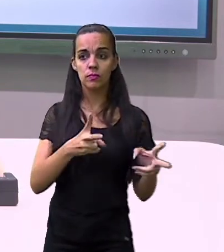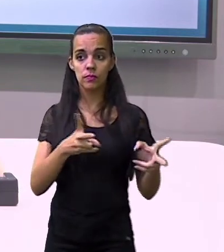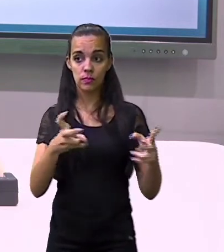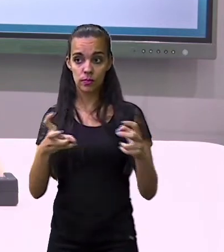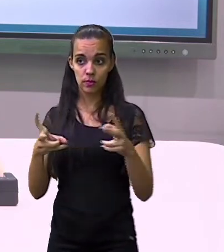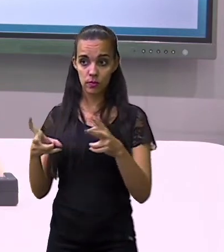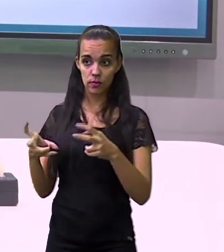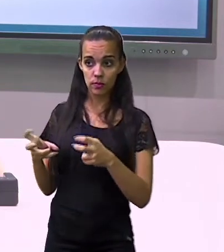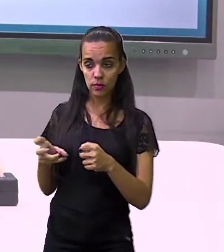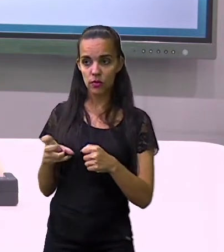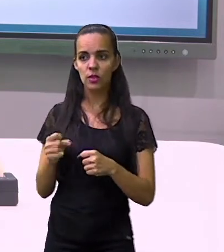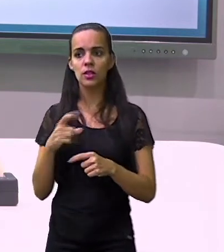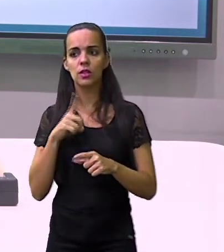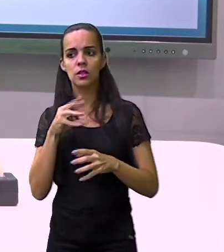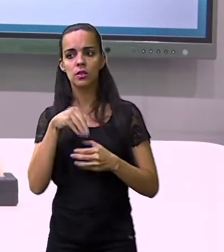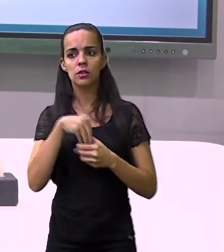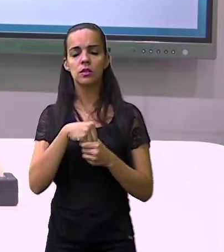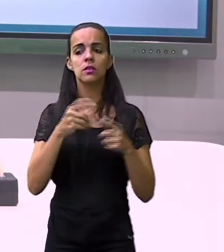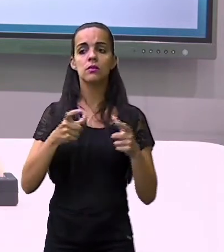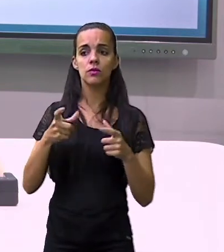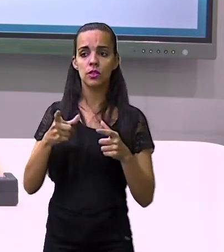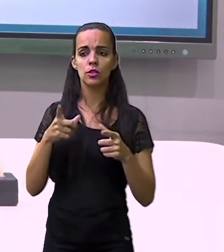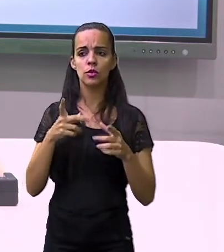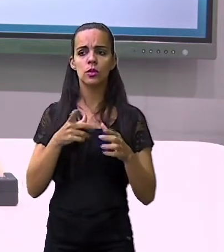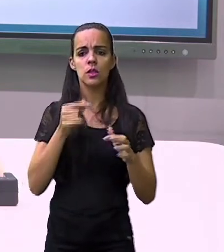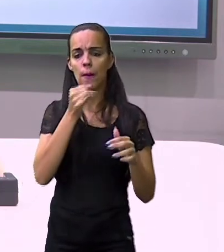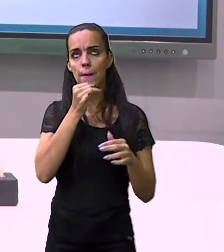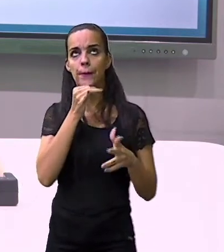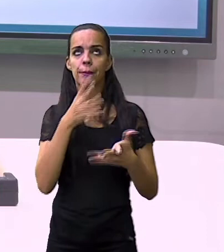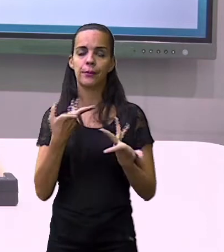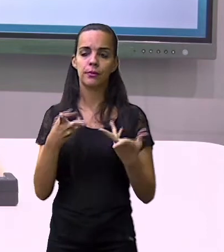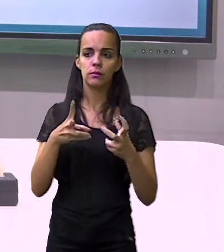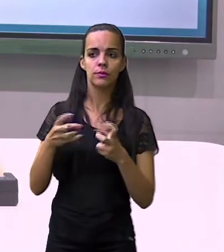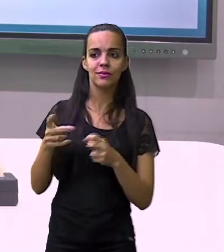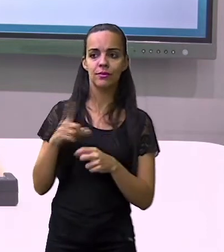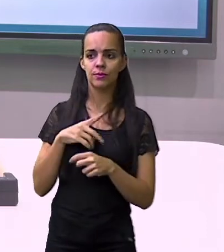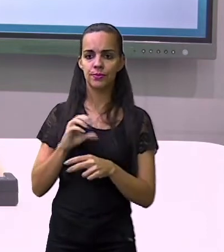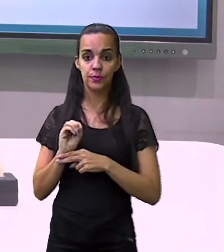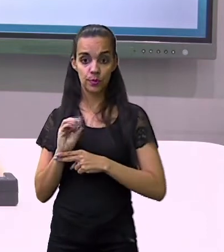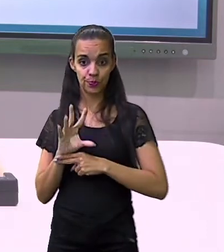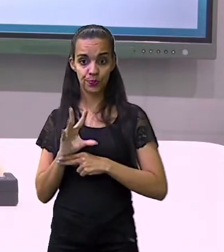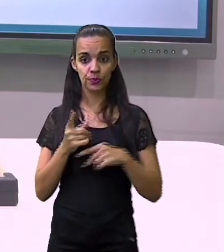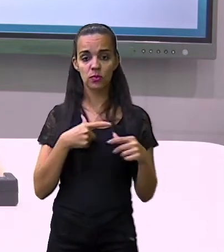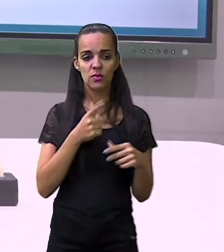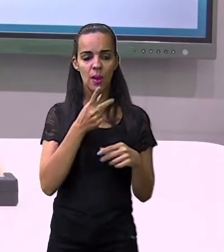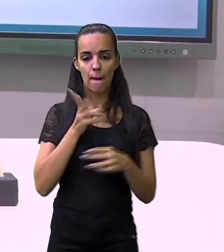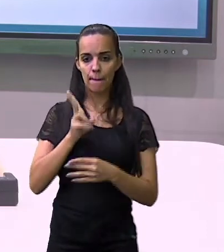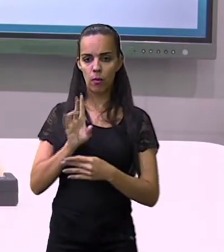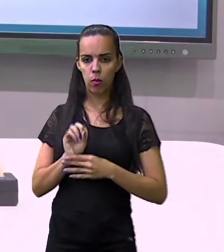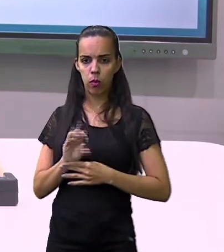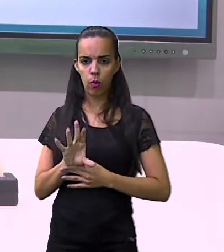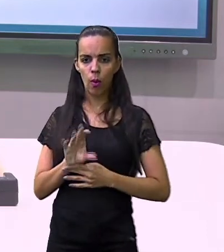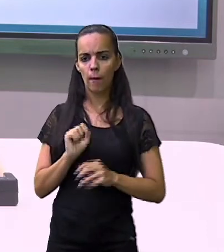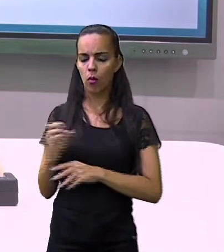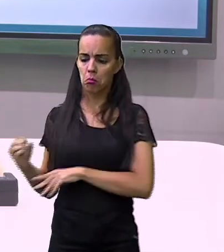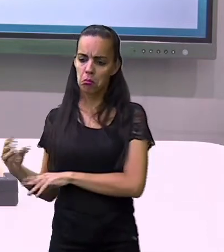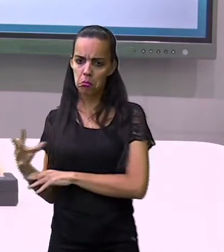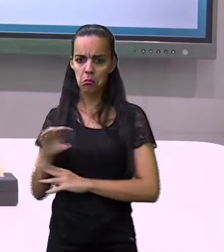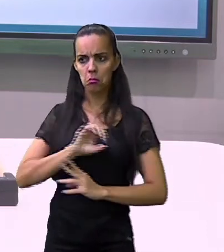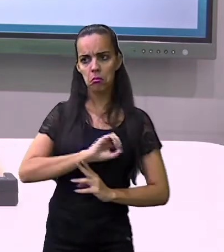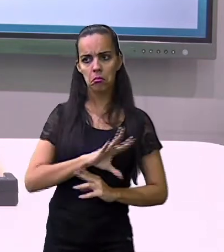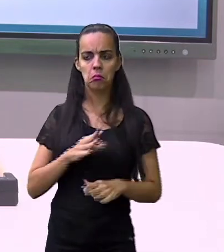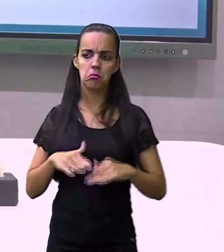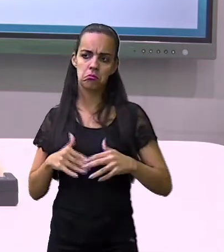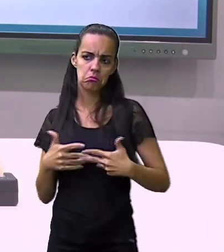as sombras sendo colocadas em diferentes posições. Mas, vocês lembram que durante o